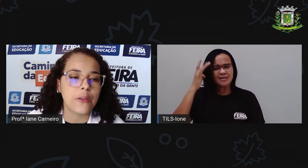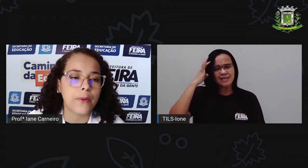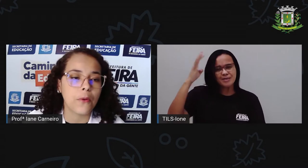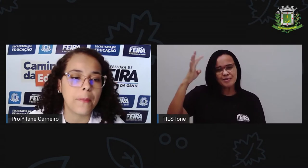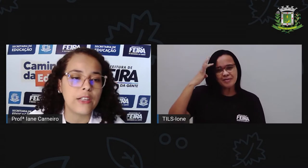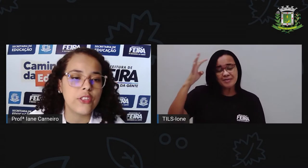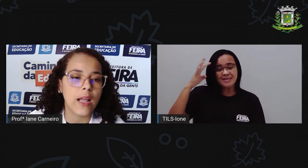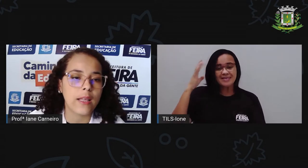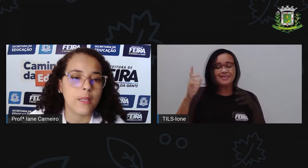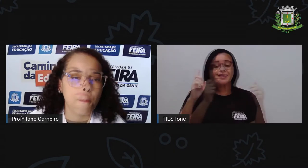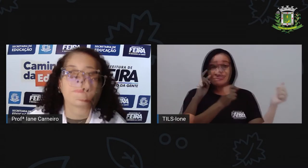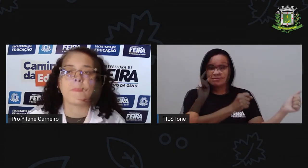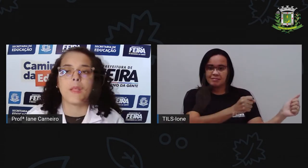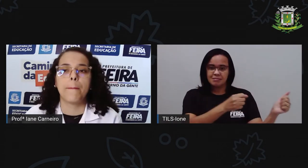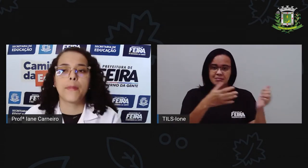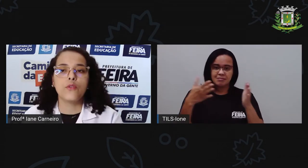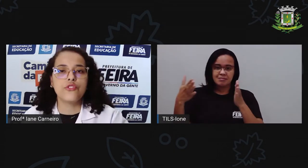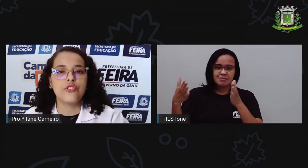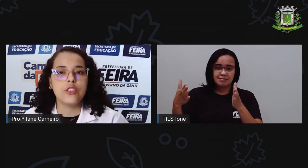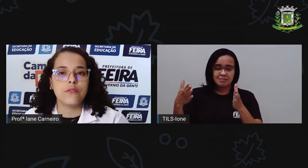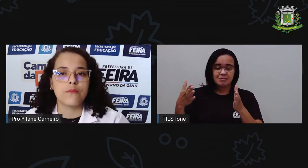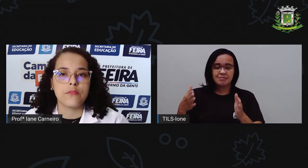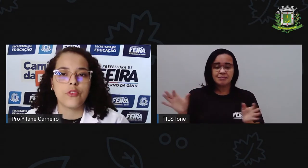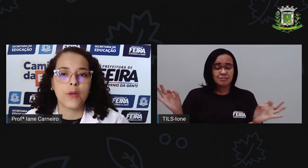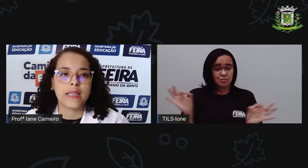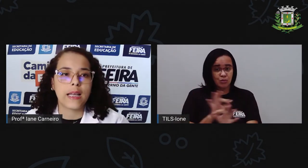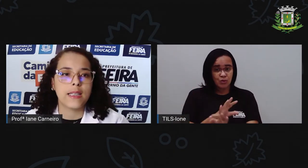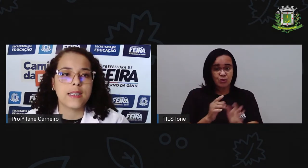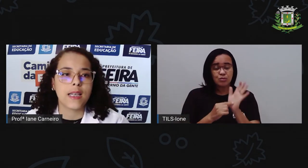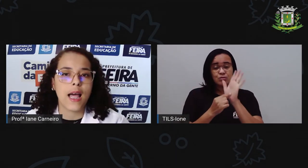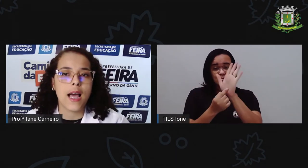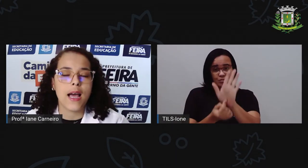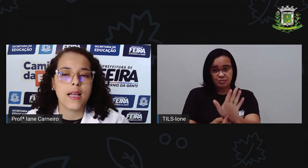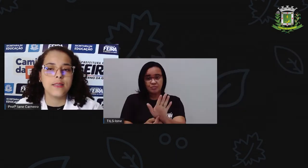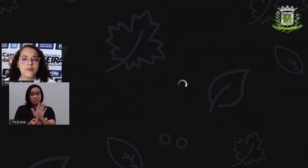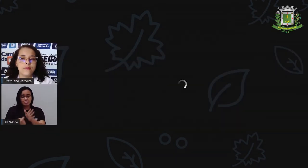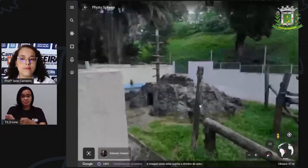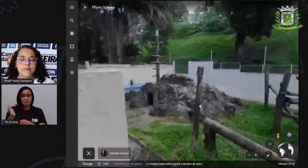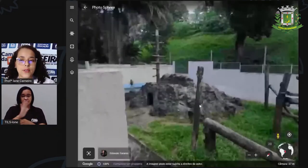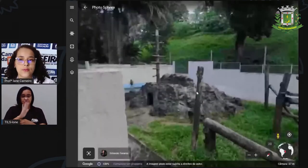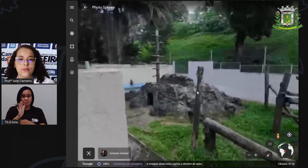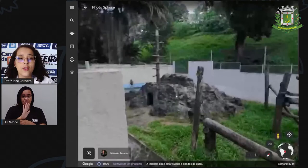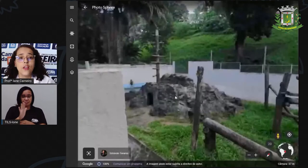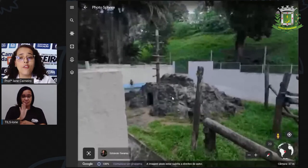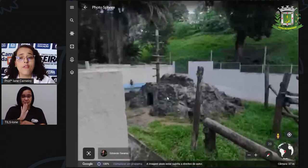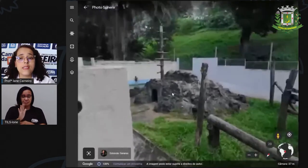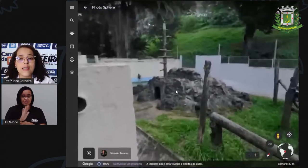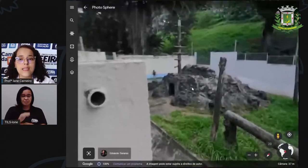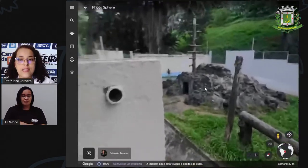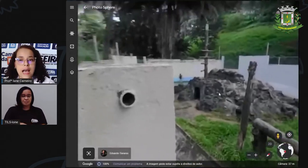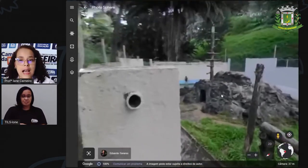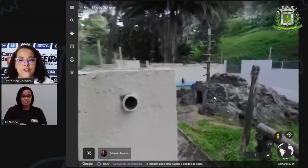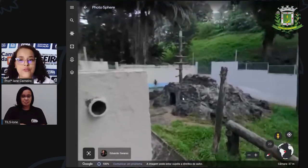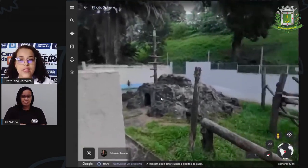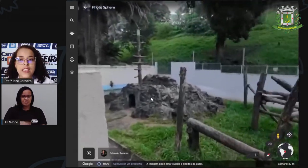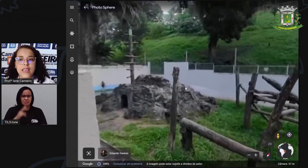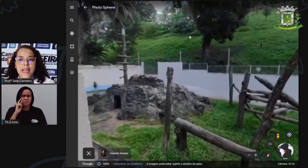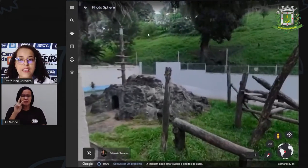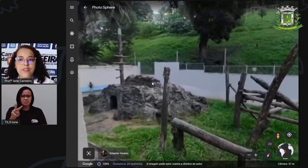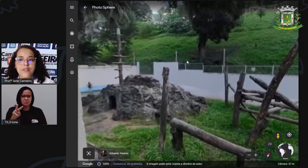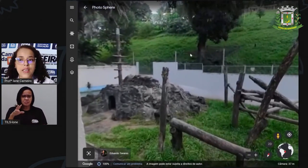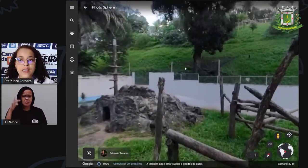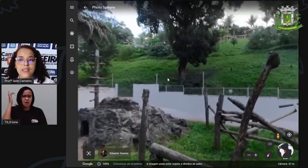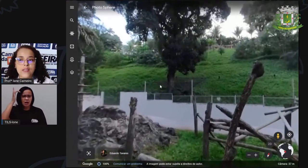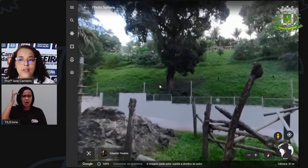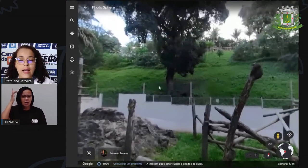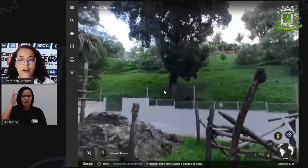Deixa a Pró compartilhar aqui. Prontinho. Deixa eu botar aqui desse lado. Pronto. Vocês acham que quem é